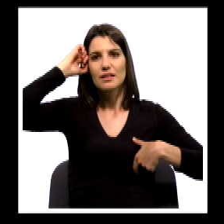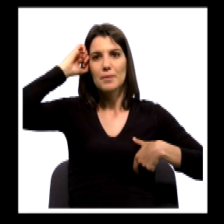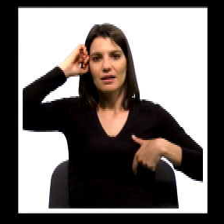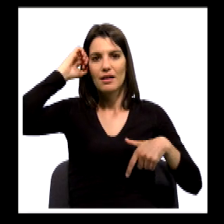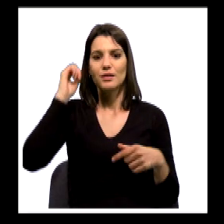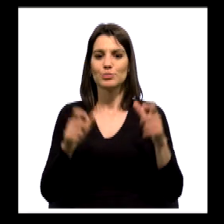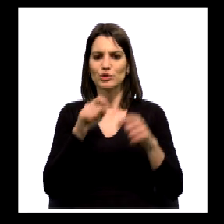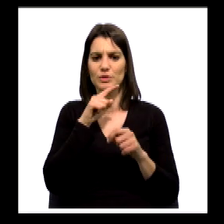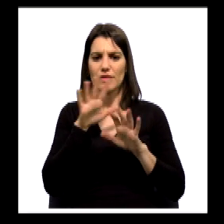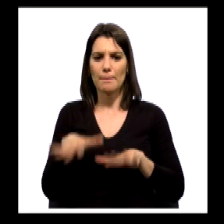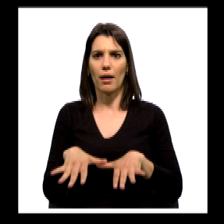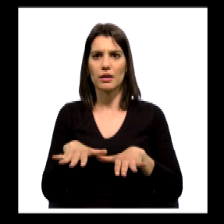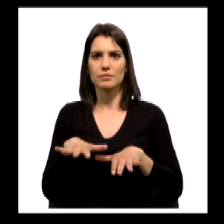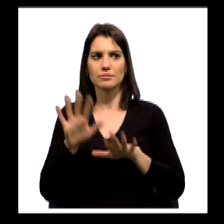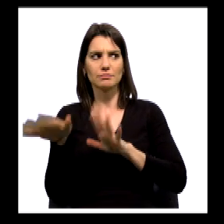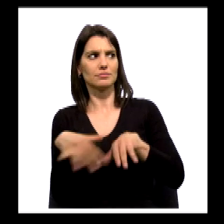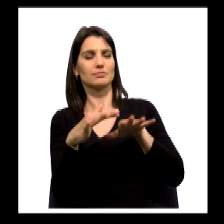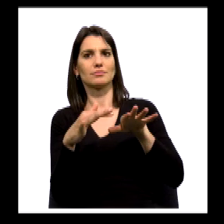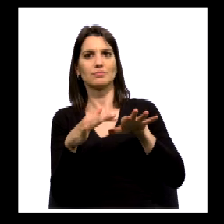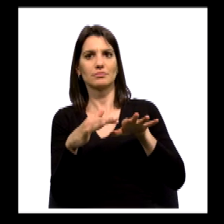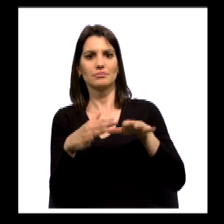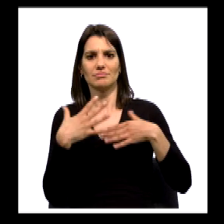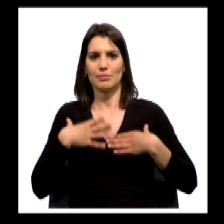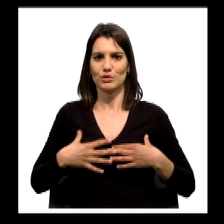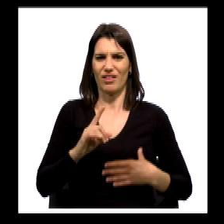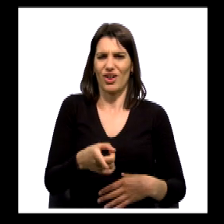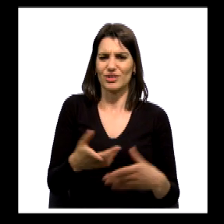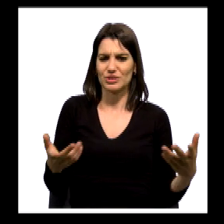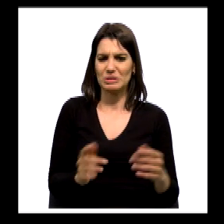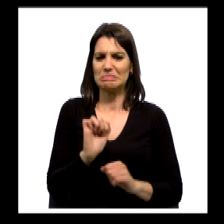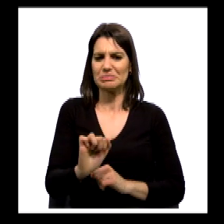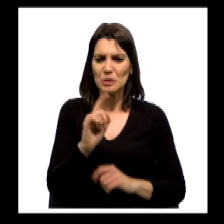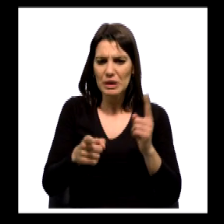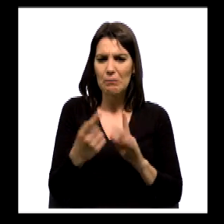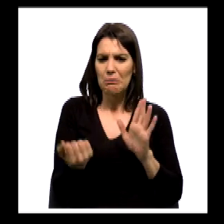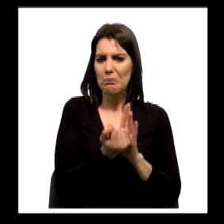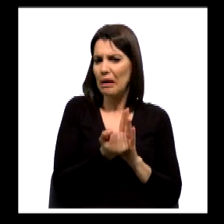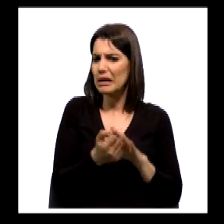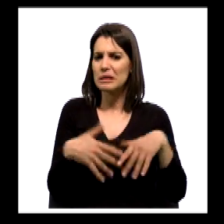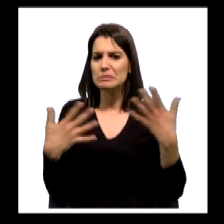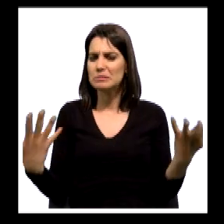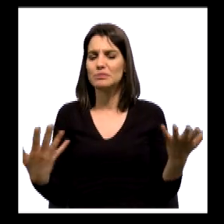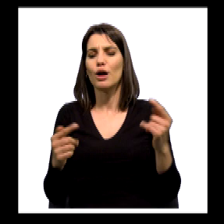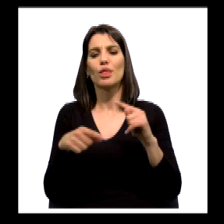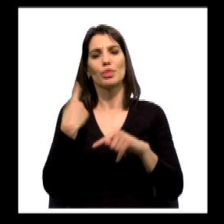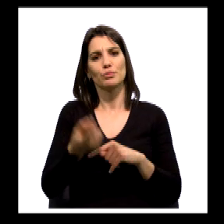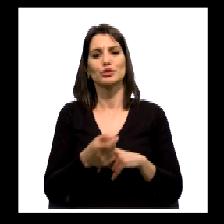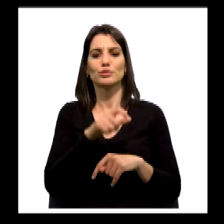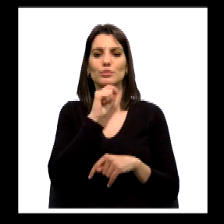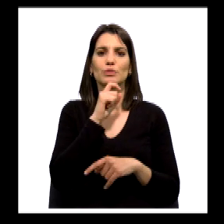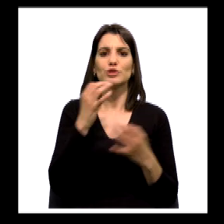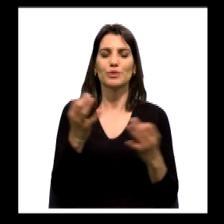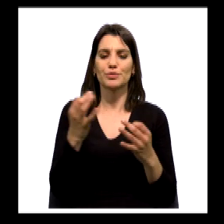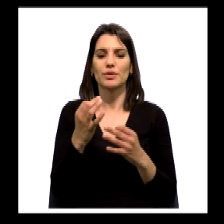diz vítima, e acho que as pessoas podem parar e ver, mas que camisola é esta? Isto é do quê? É de uma marca? E depois